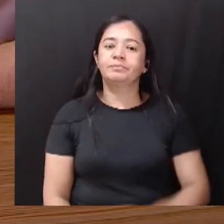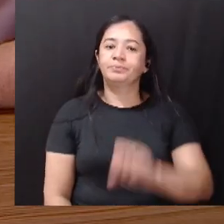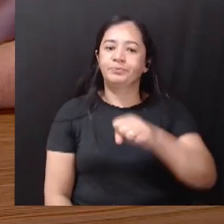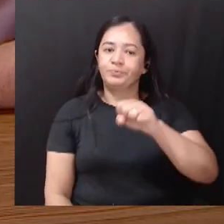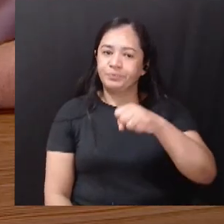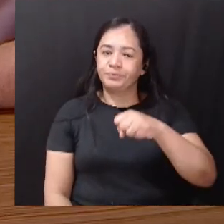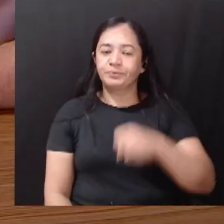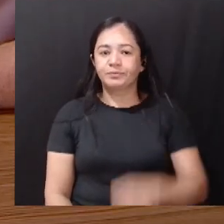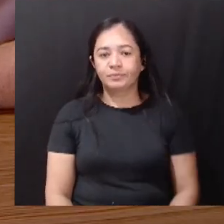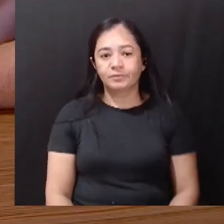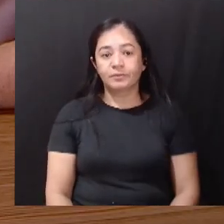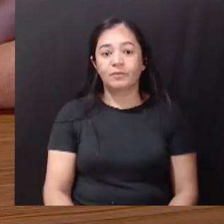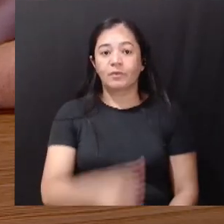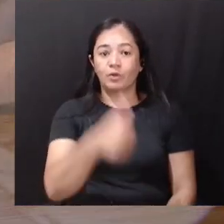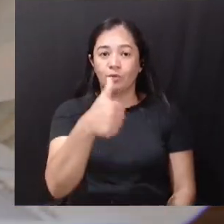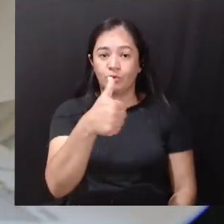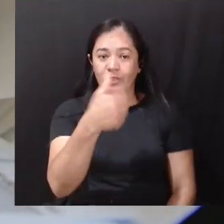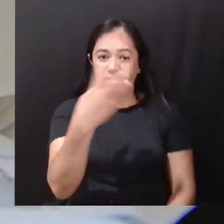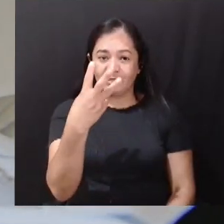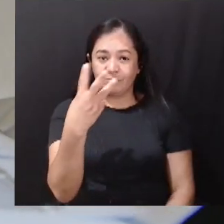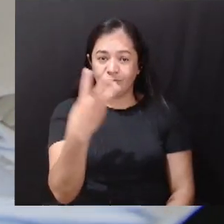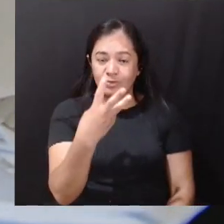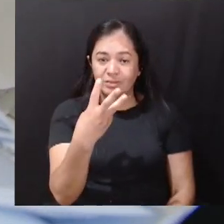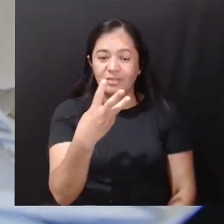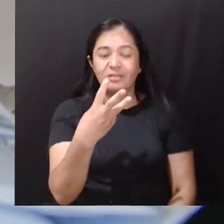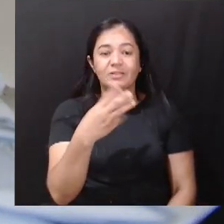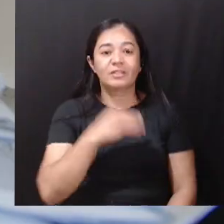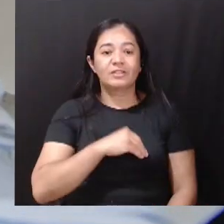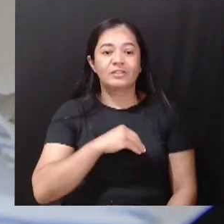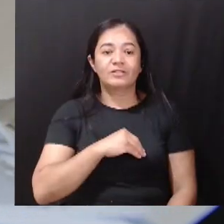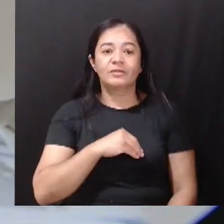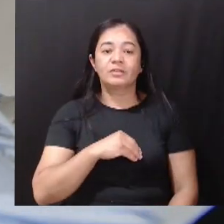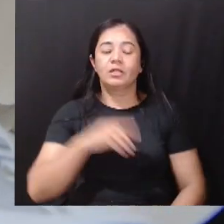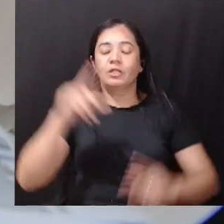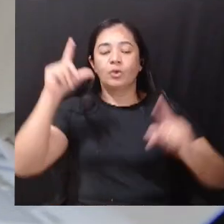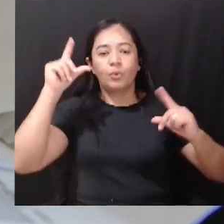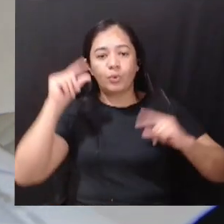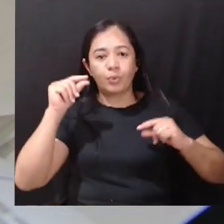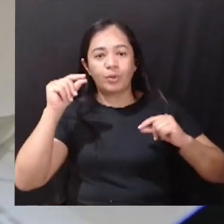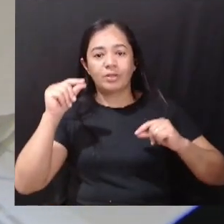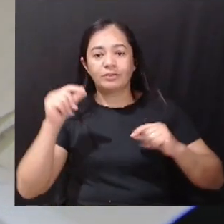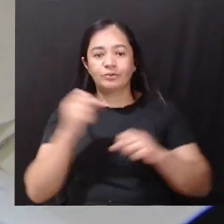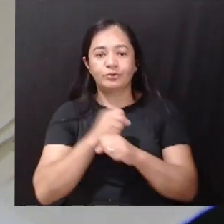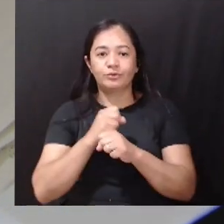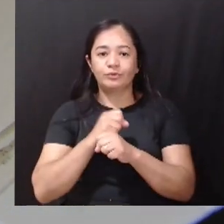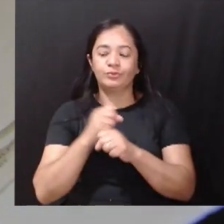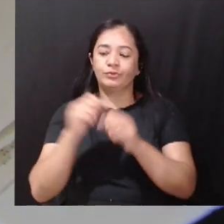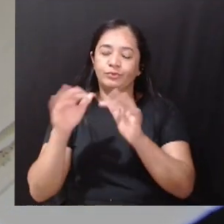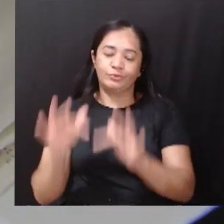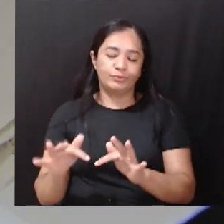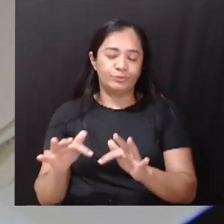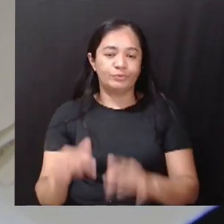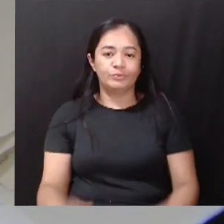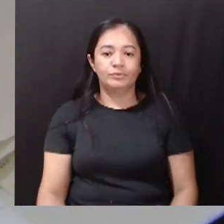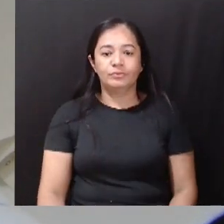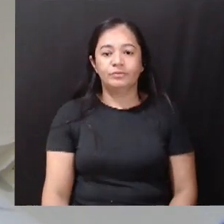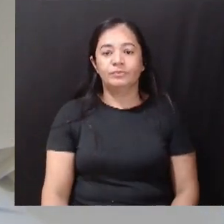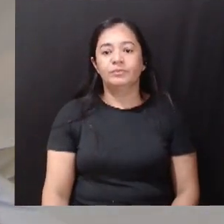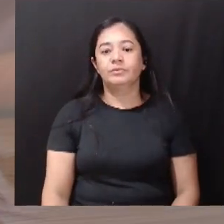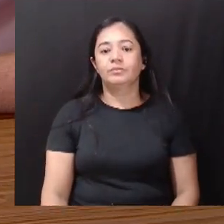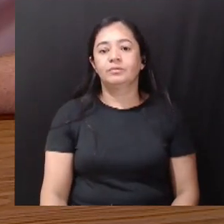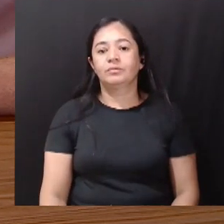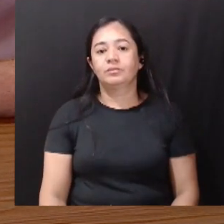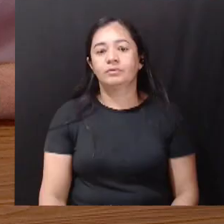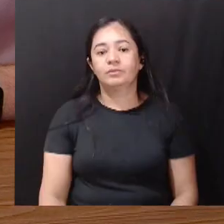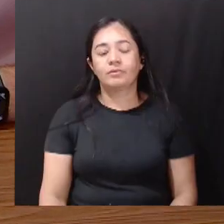Exatamente. O 13º, ele vai te trazer sossego no restante do ano. Então, no começo do ano, é o momento